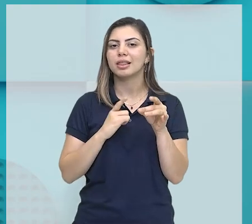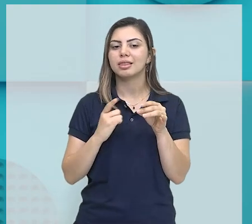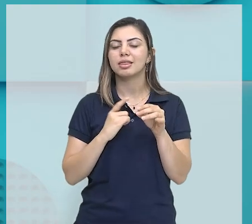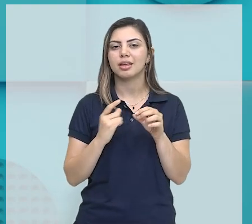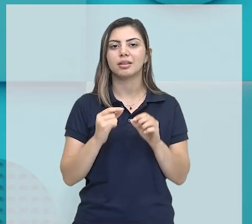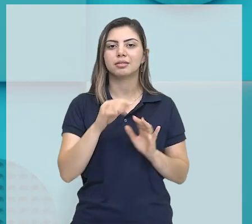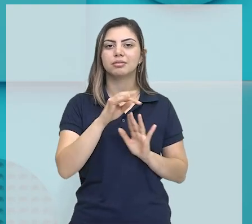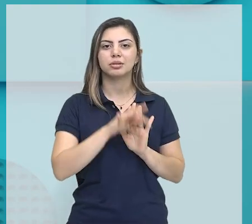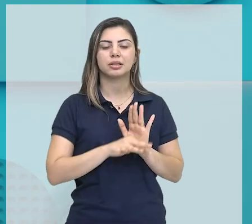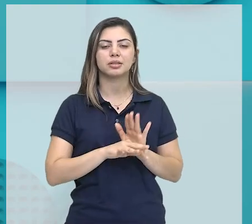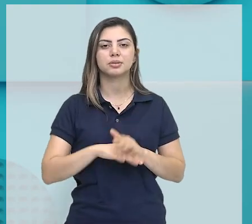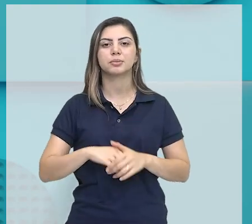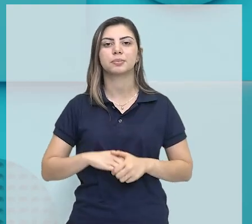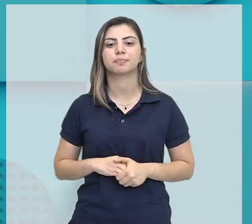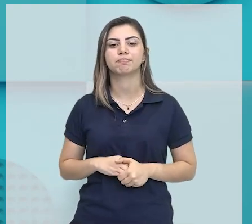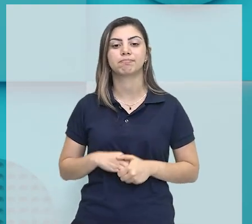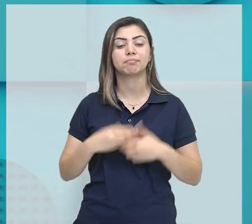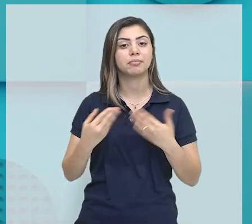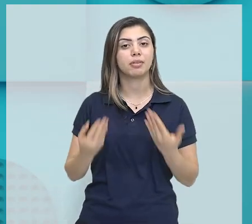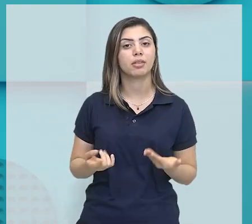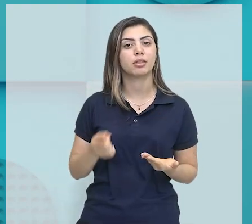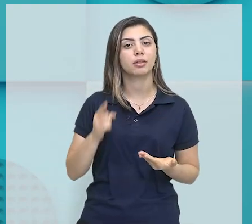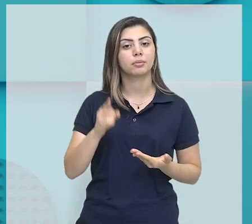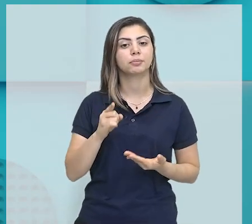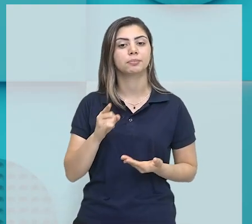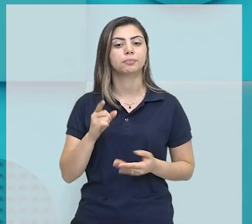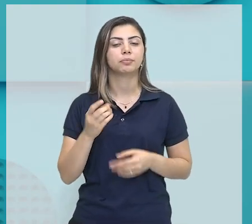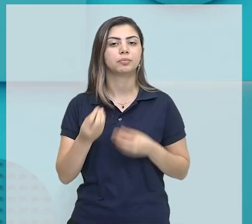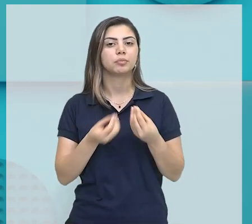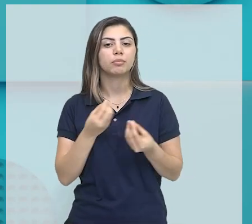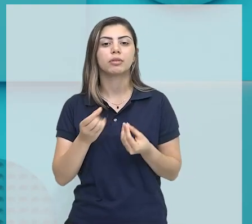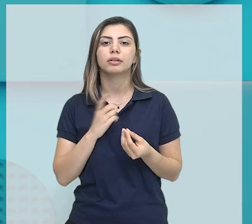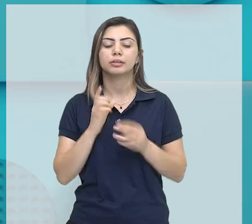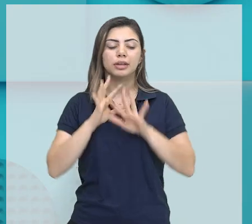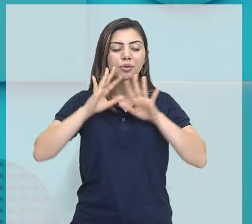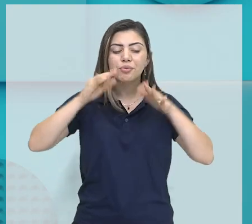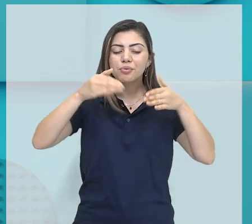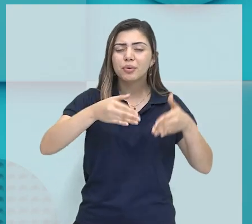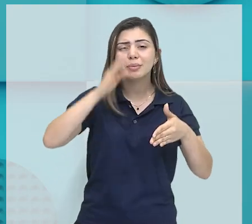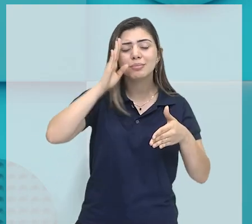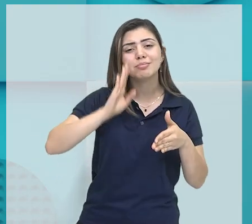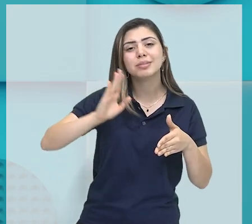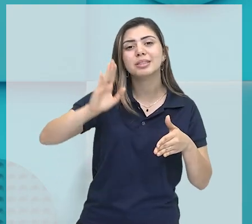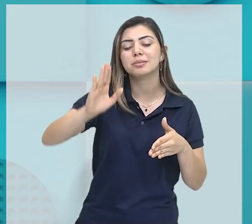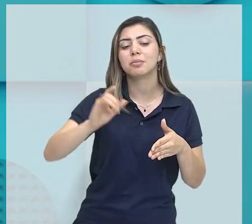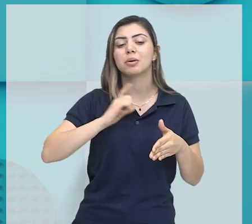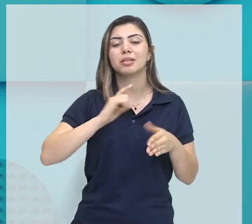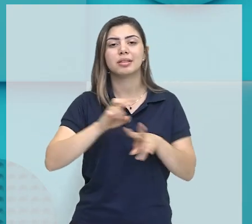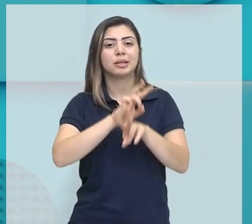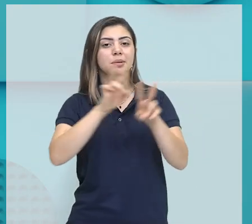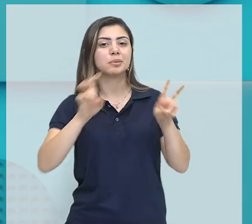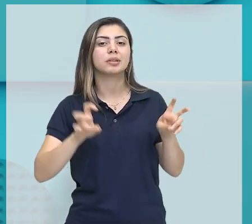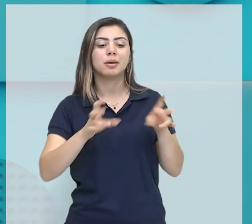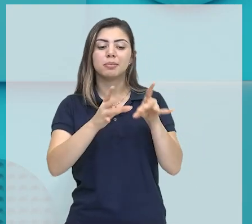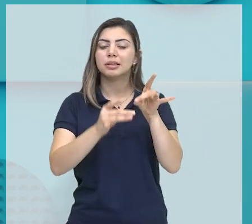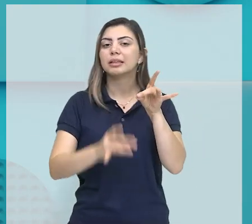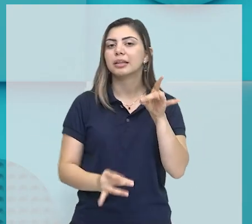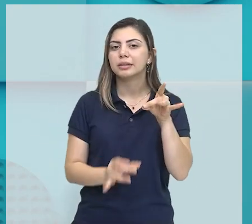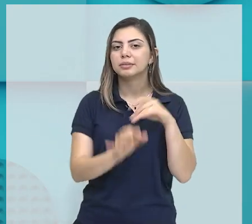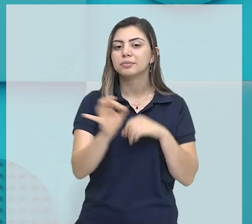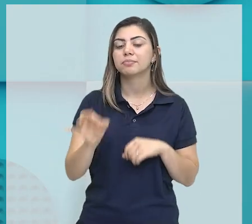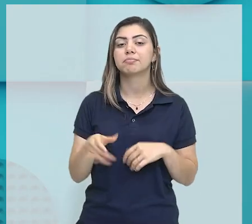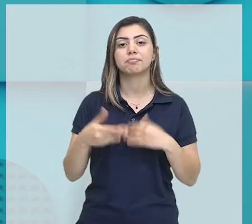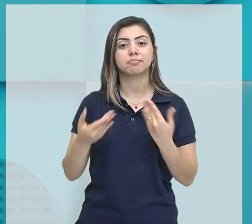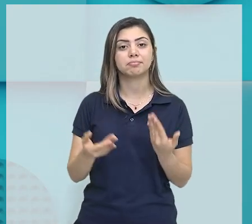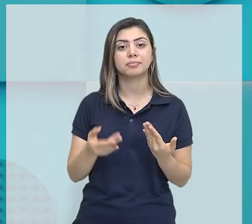durante todo o texto, né? Porque lá ele já vai dar o enfoque principal do que vai ser desenvolvido. Então,